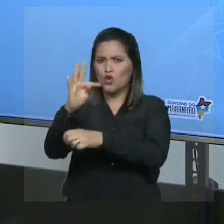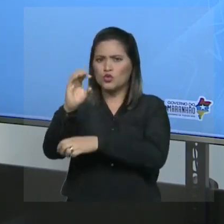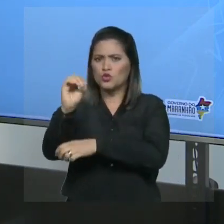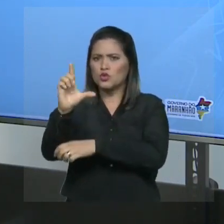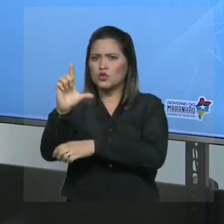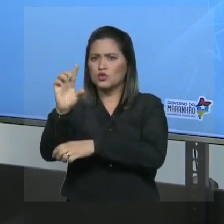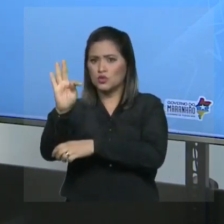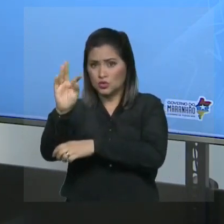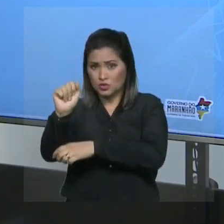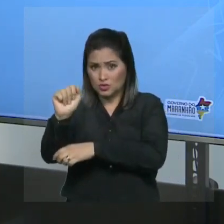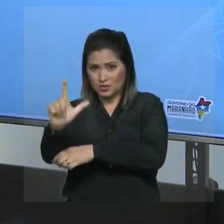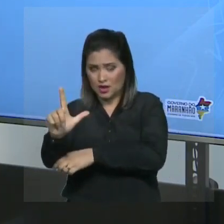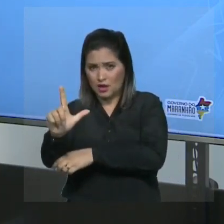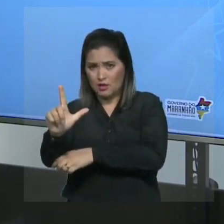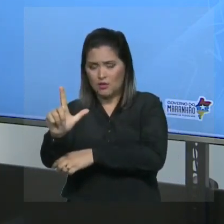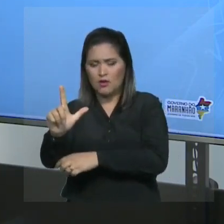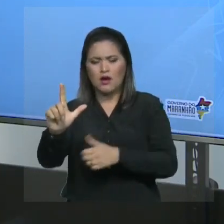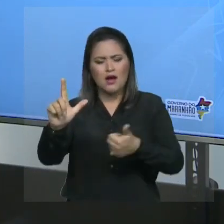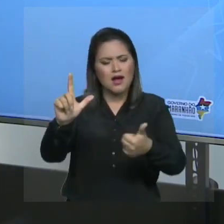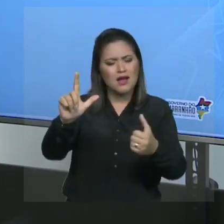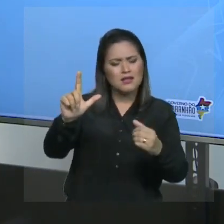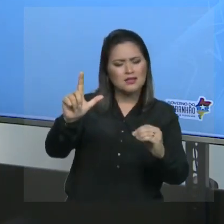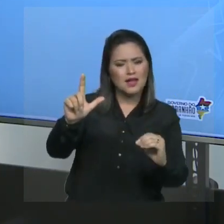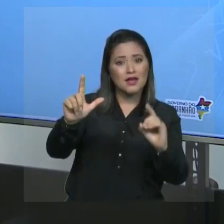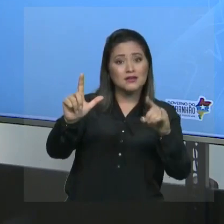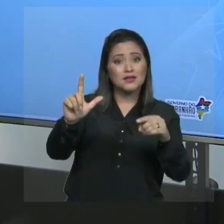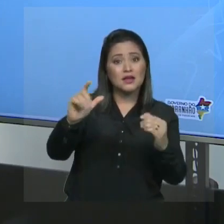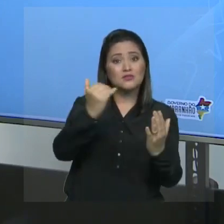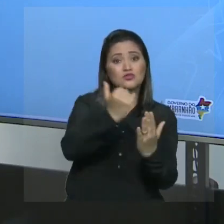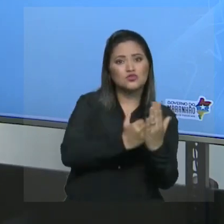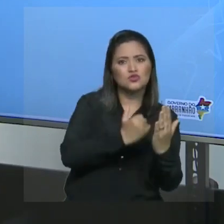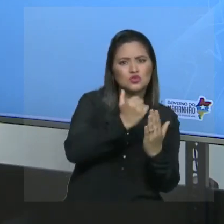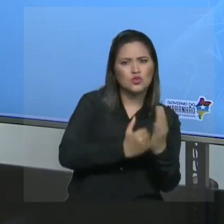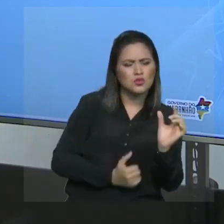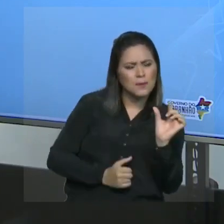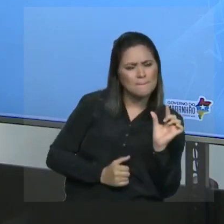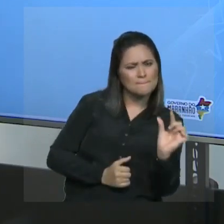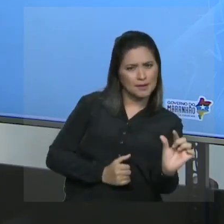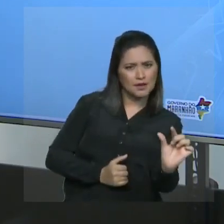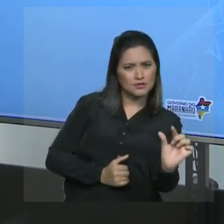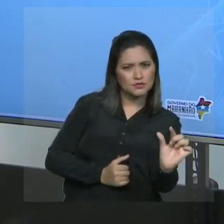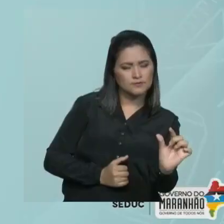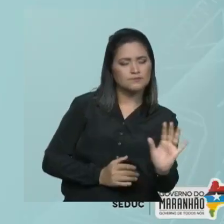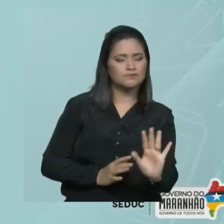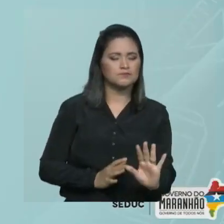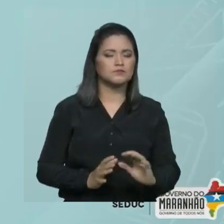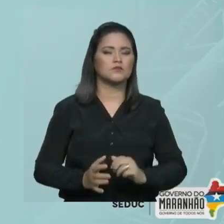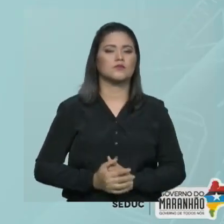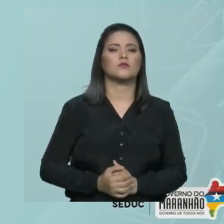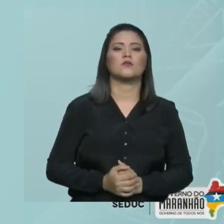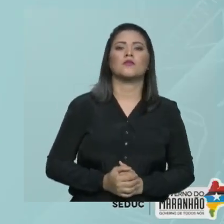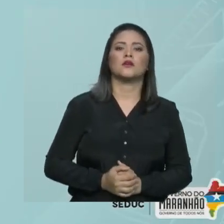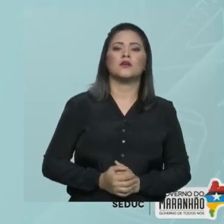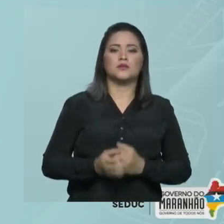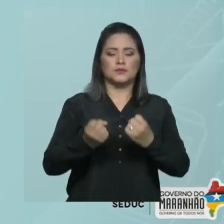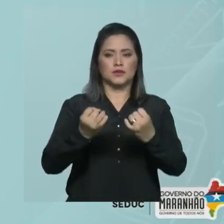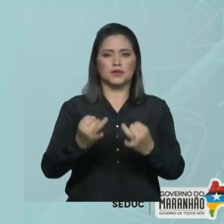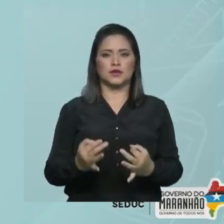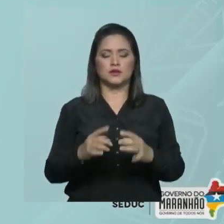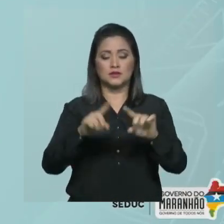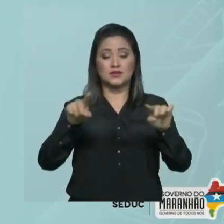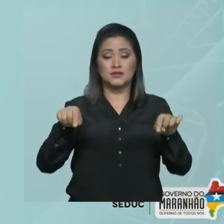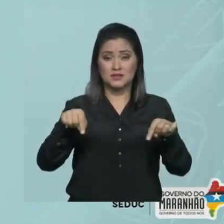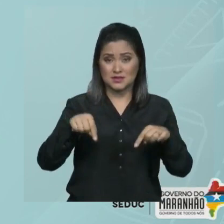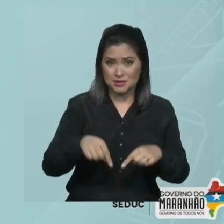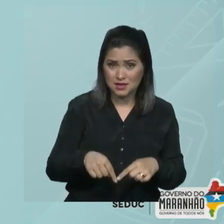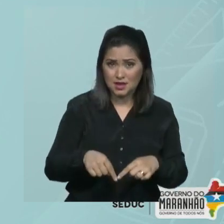o total. Logo, vai ficar dessa forma. Por exemplo, em uma sala de aula virtual, há 40